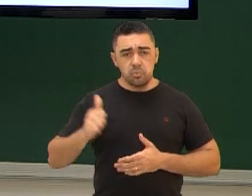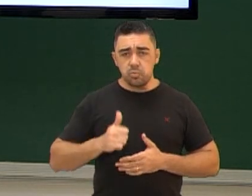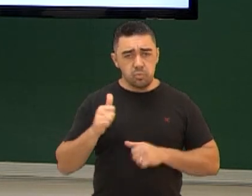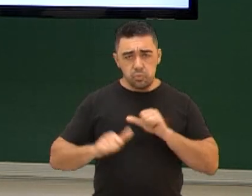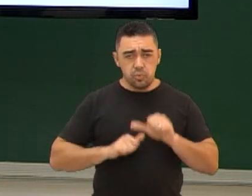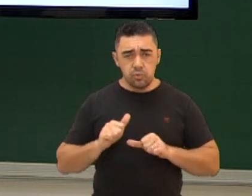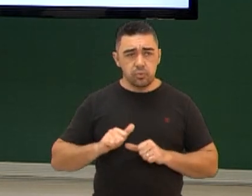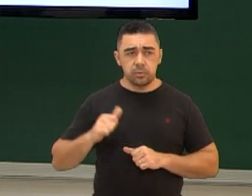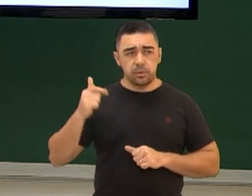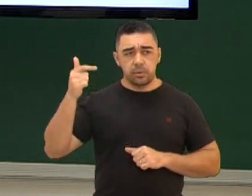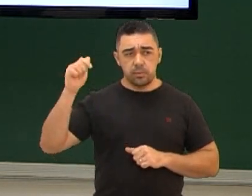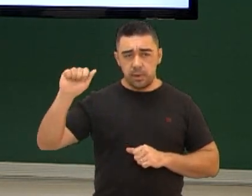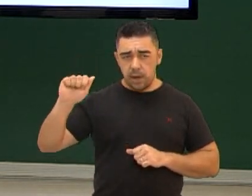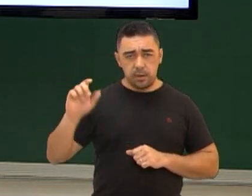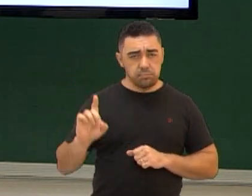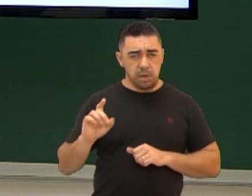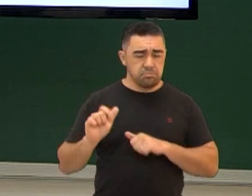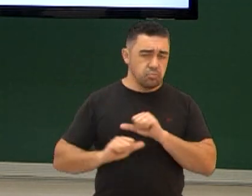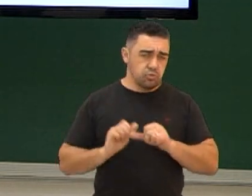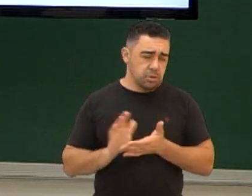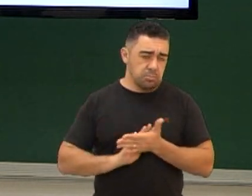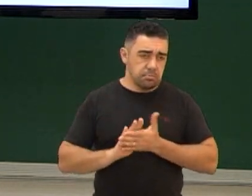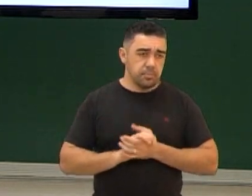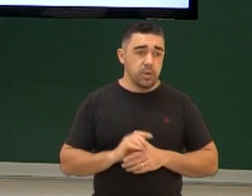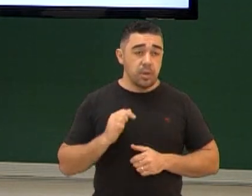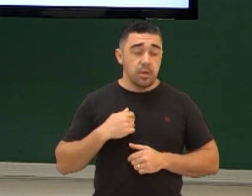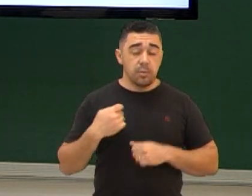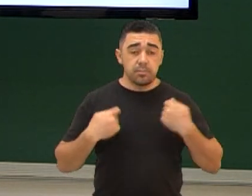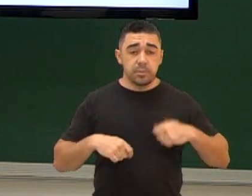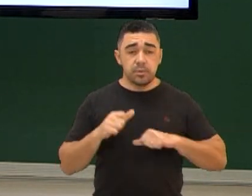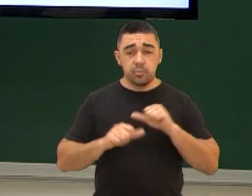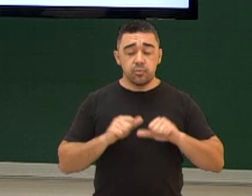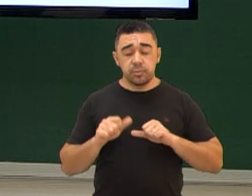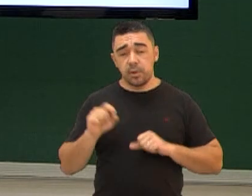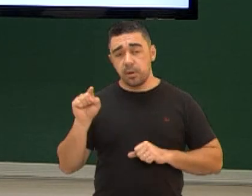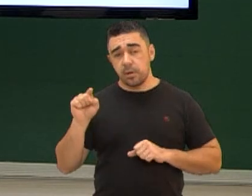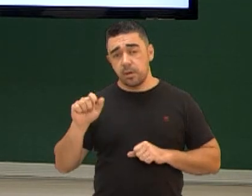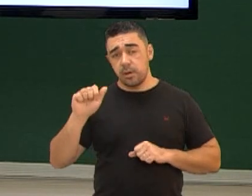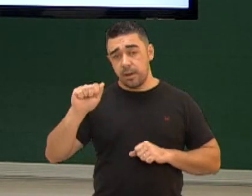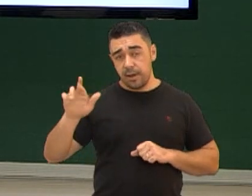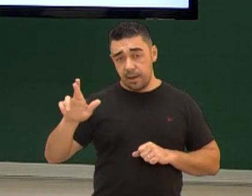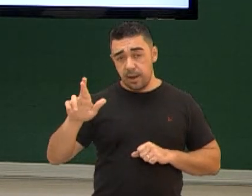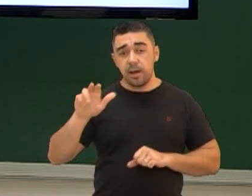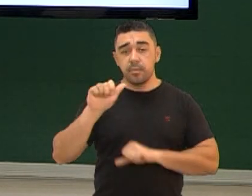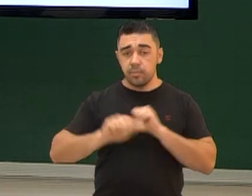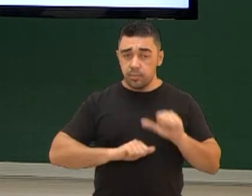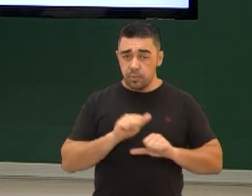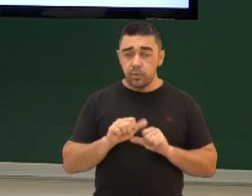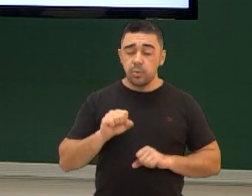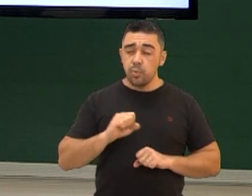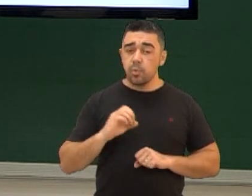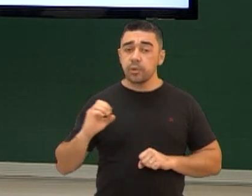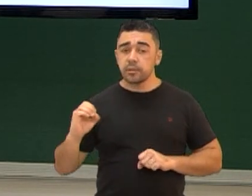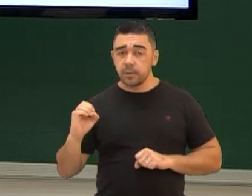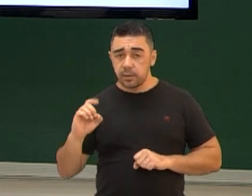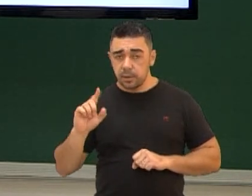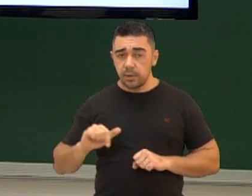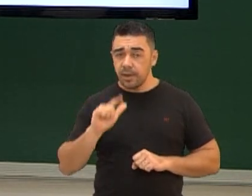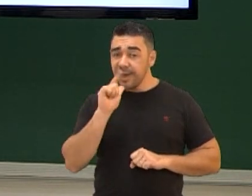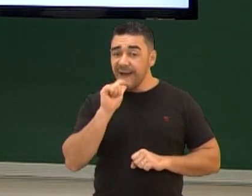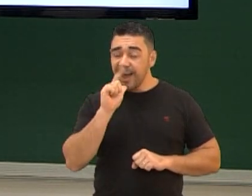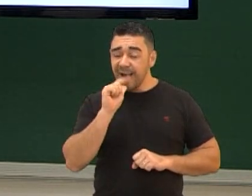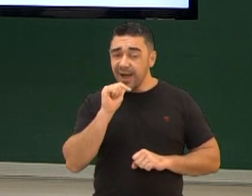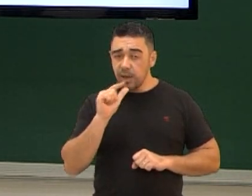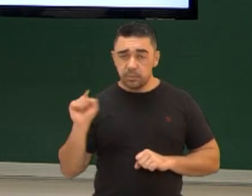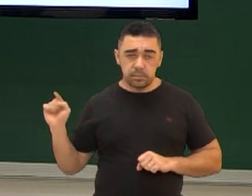não preciso do valor delas. O que eu preciso é mudar essa permissividade para a permissividade elétrica da água,